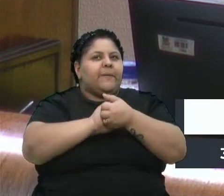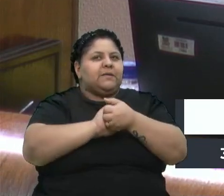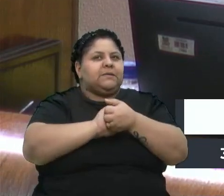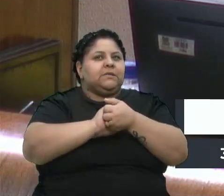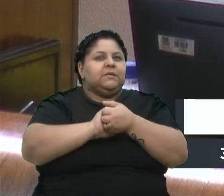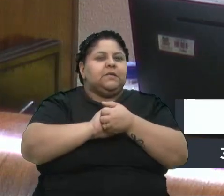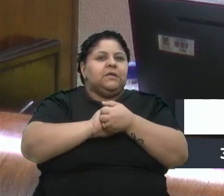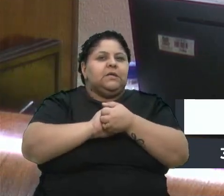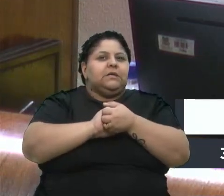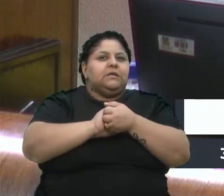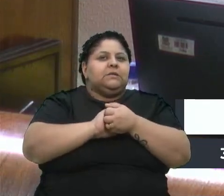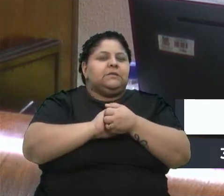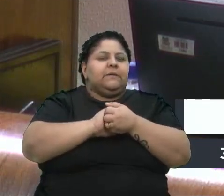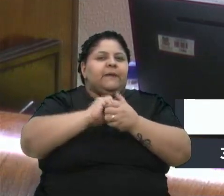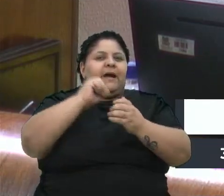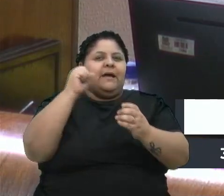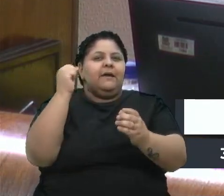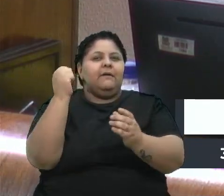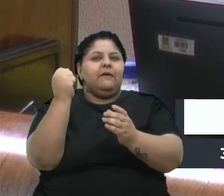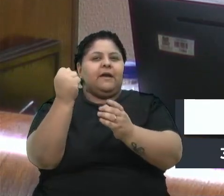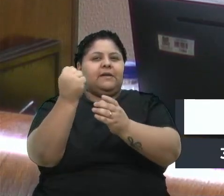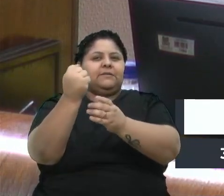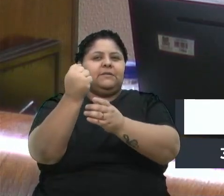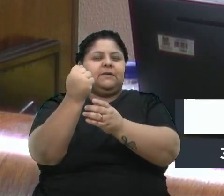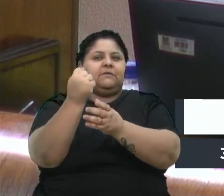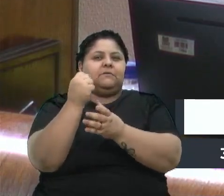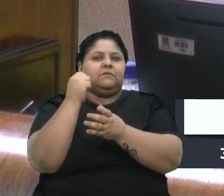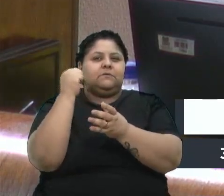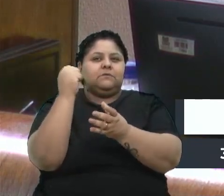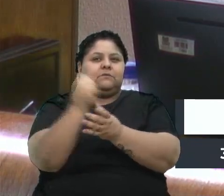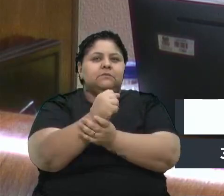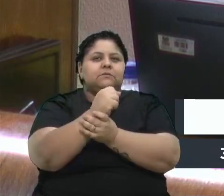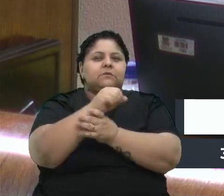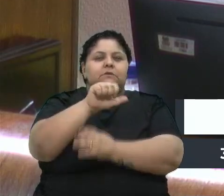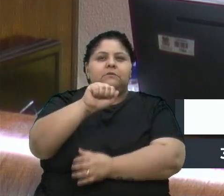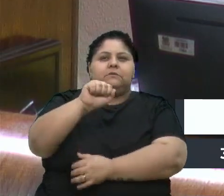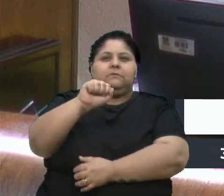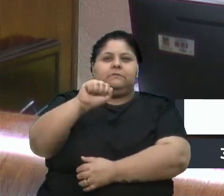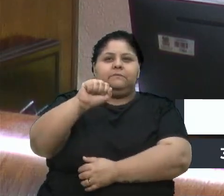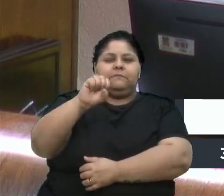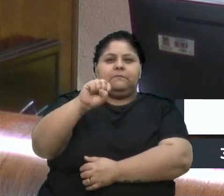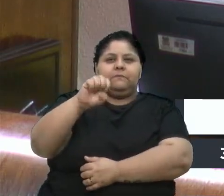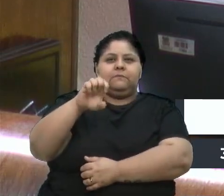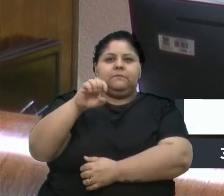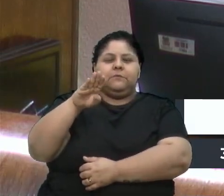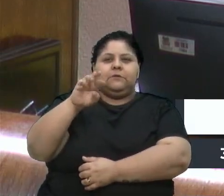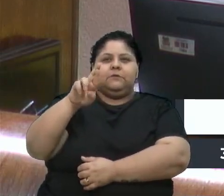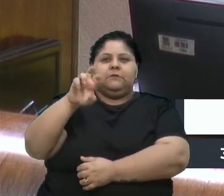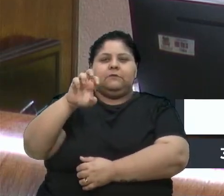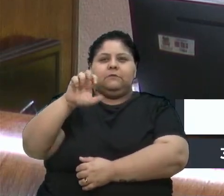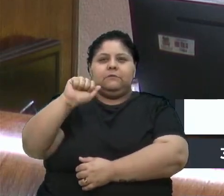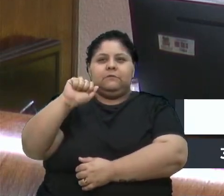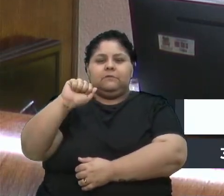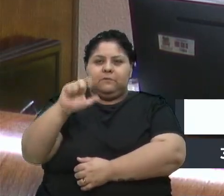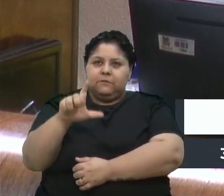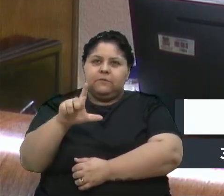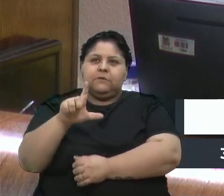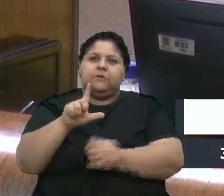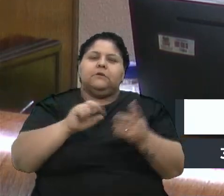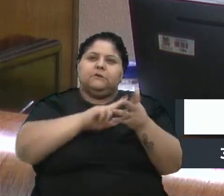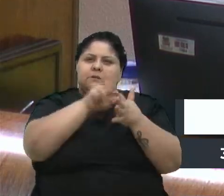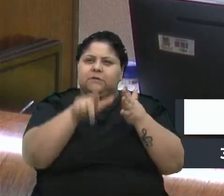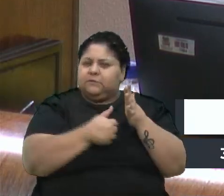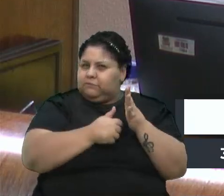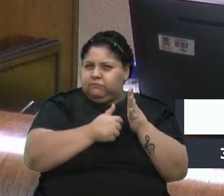com outras instituições que têm contribuído para essa questão, não só, como diz aí, do eixo 1 do microcrédito, Cred Caxias, da